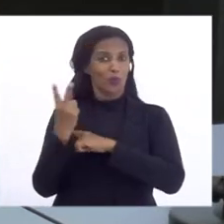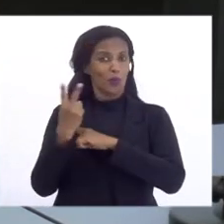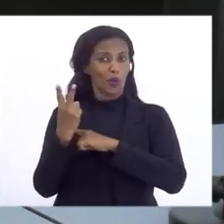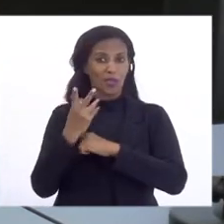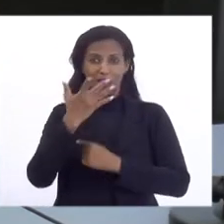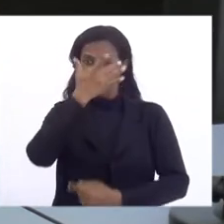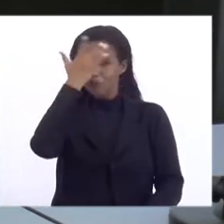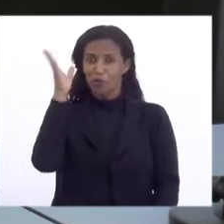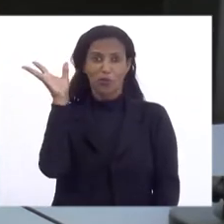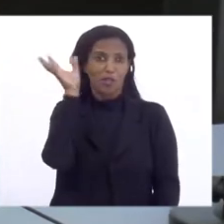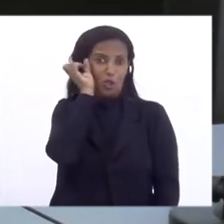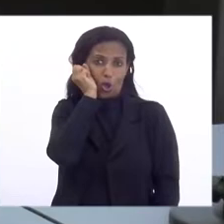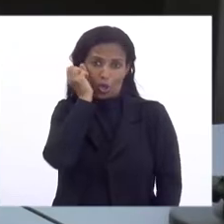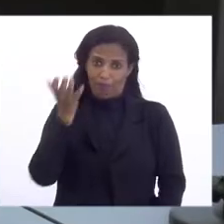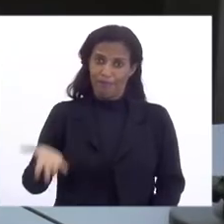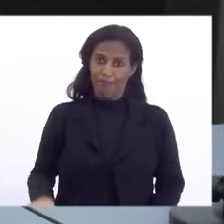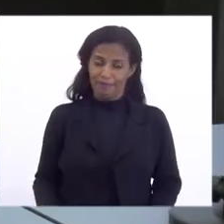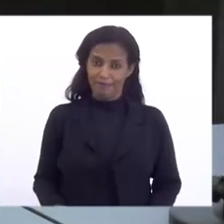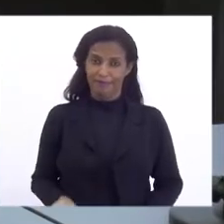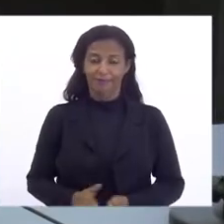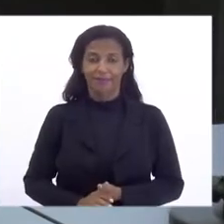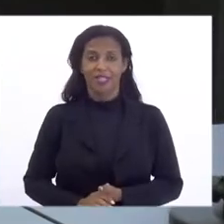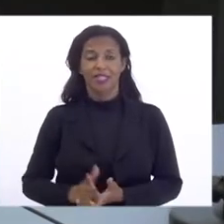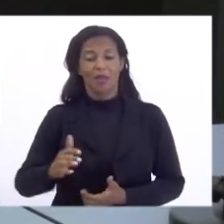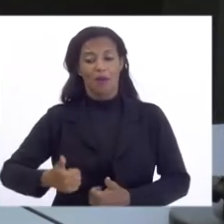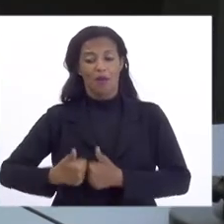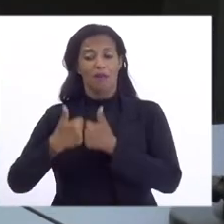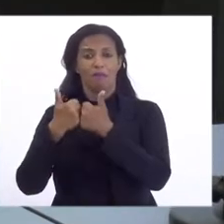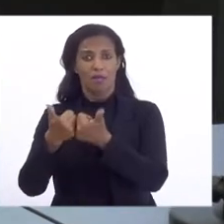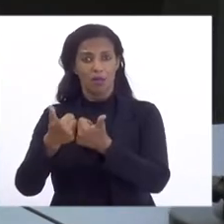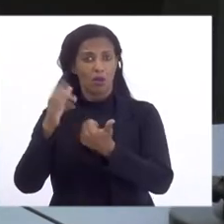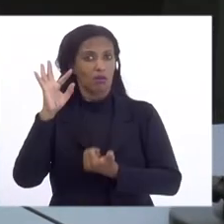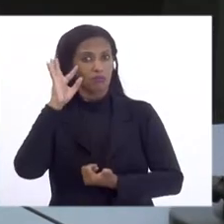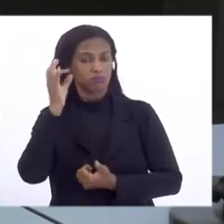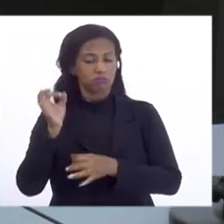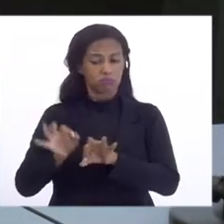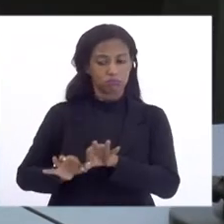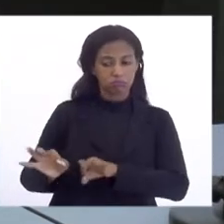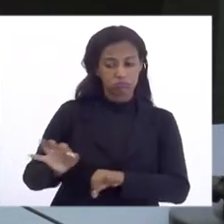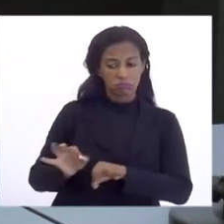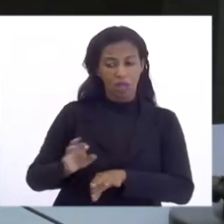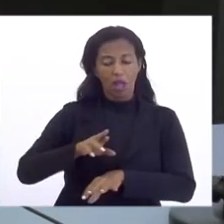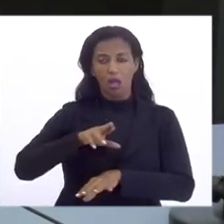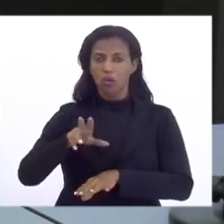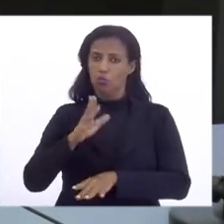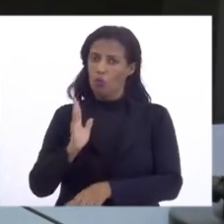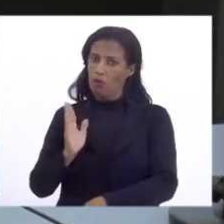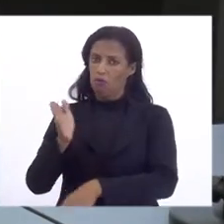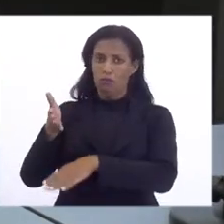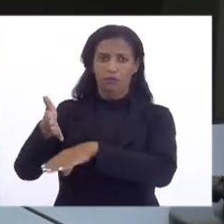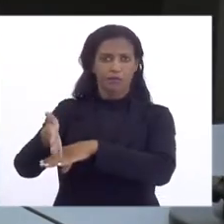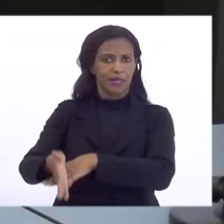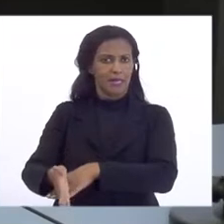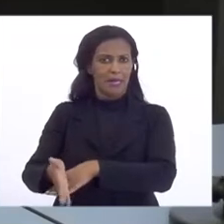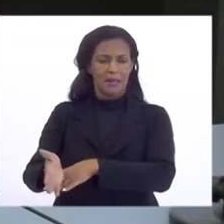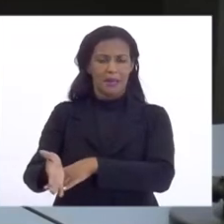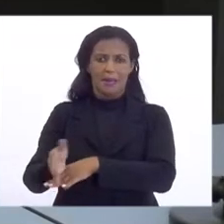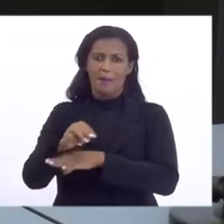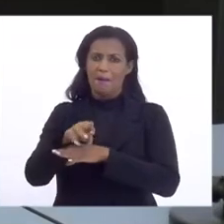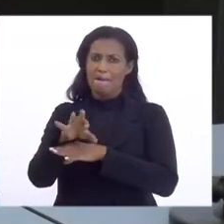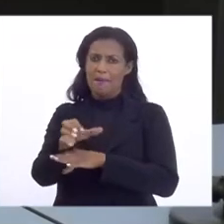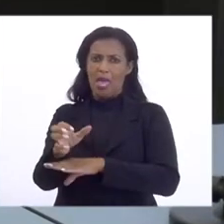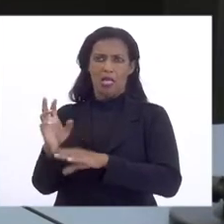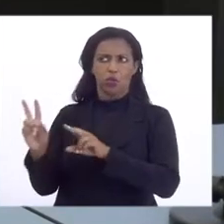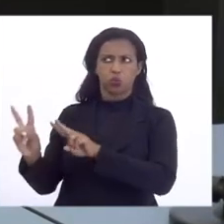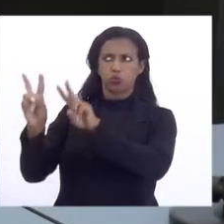dorme. Mas eu queria dizer, então, a melhor solução não é entrar no mérito da